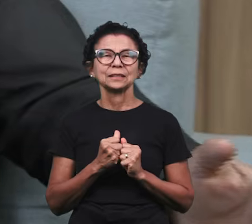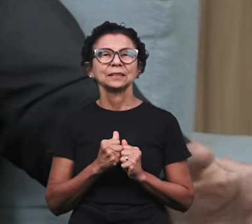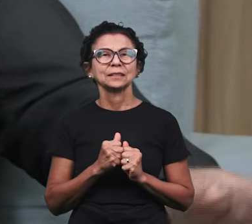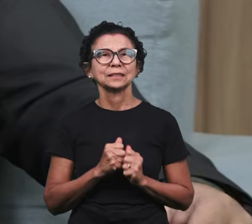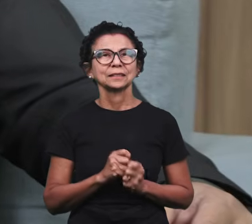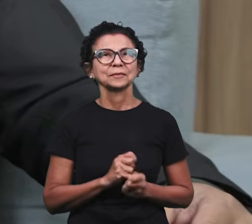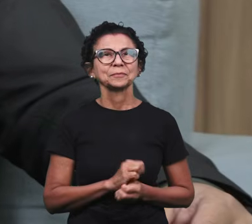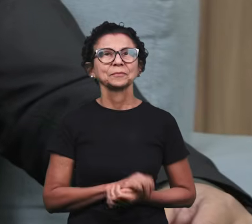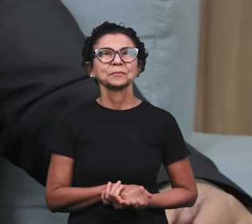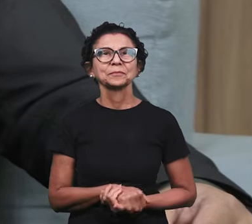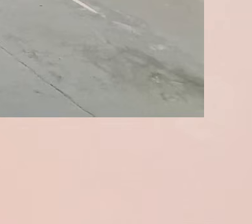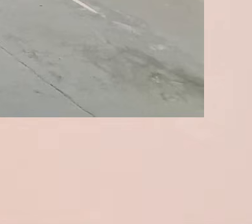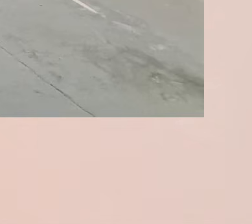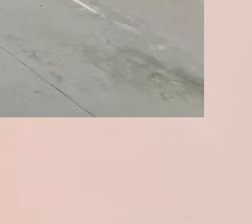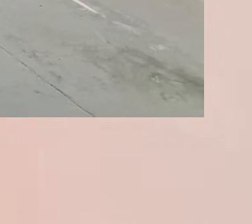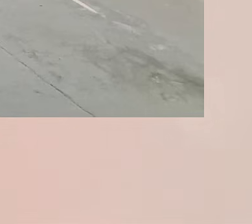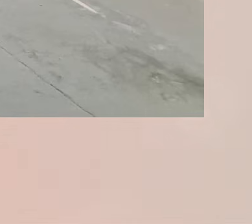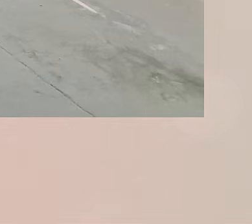sábios participando de cultos.